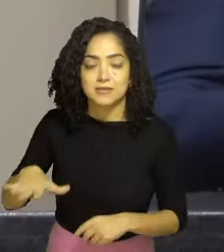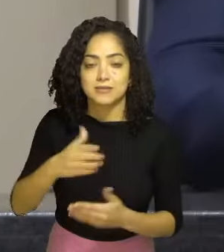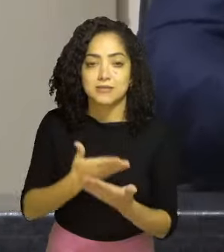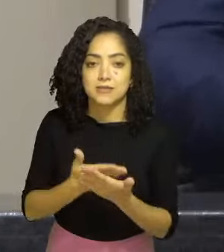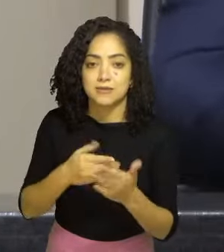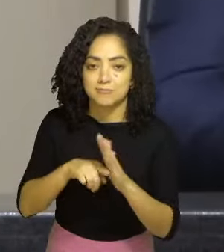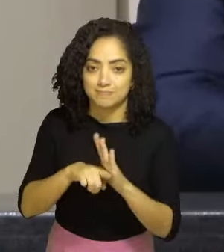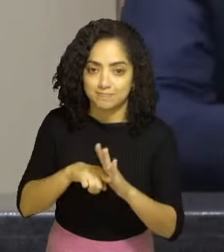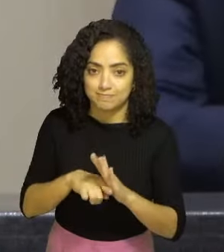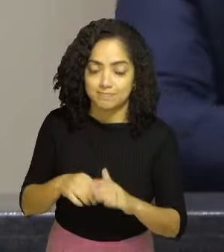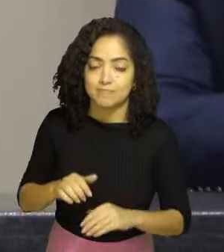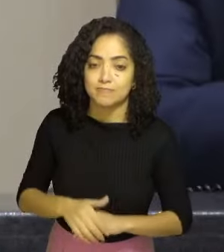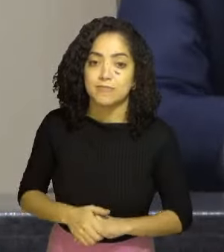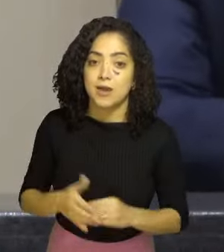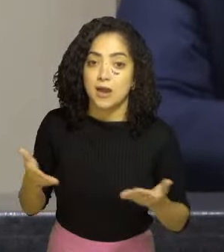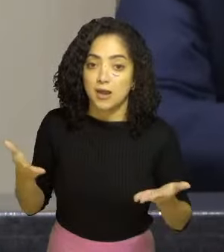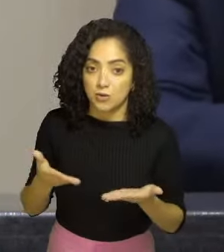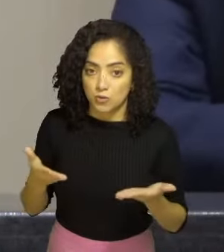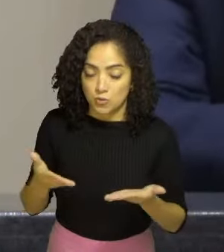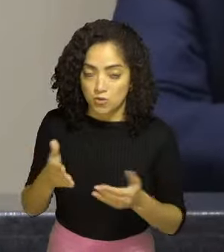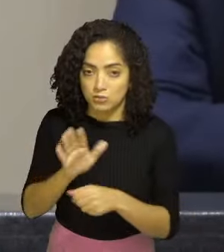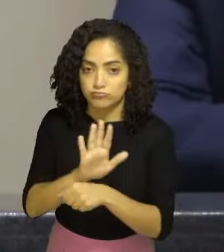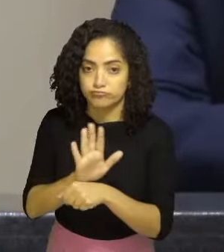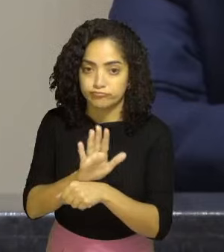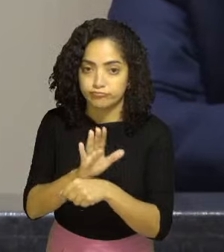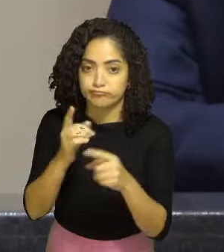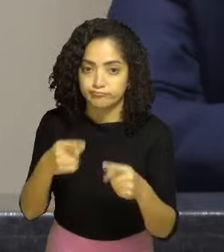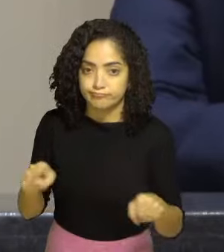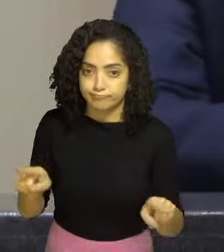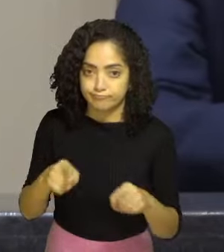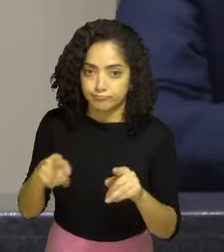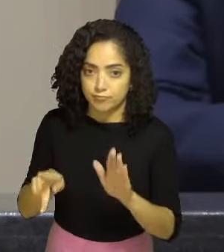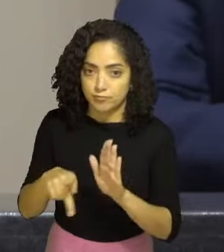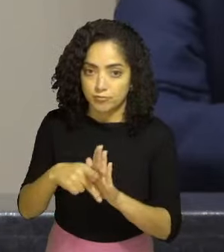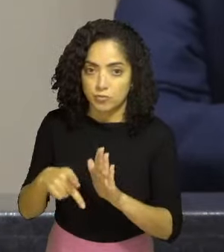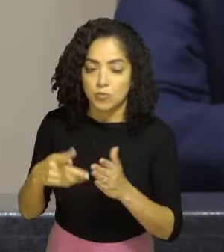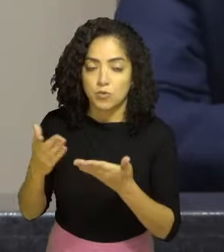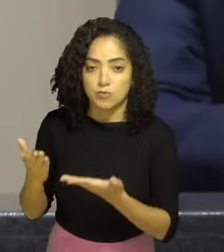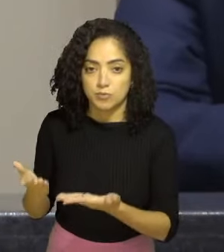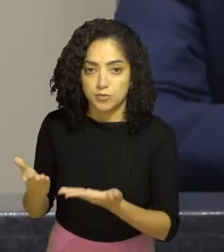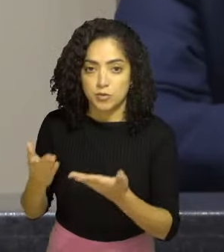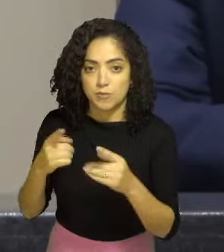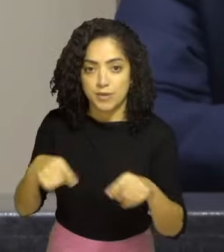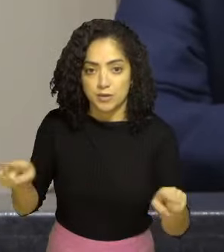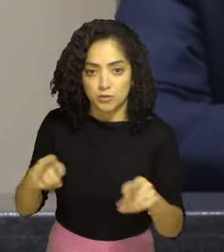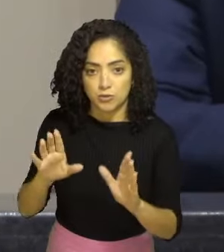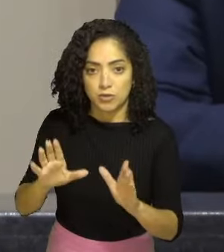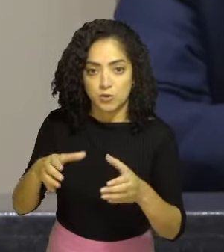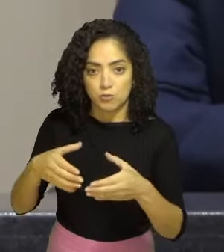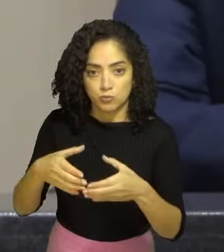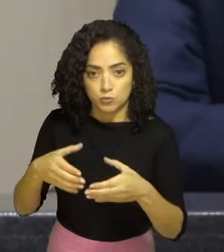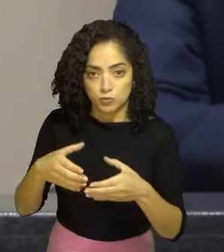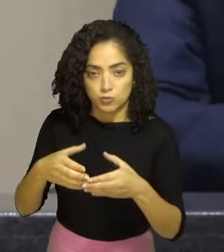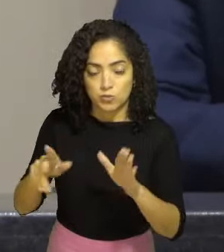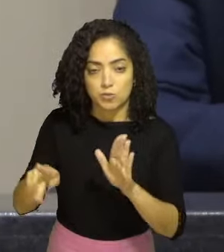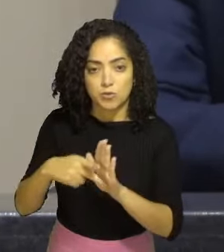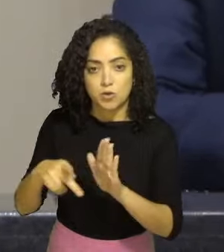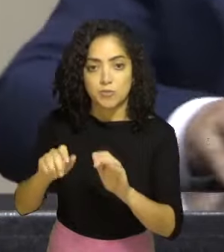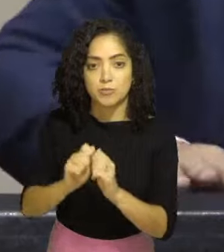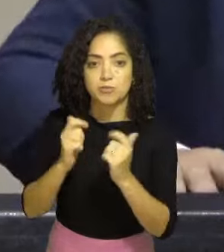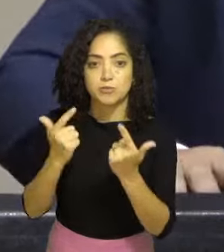Neste momento, teremos a interpretação do hino nacional pelo coral da Assembleia Legislativa de Santa